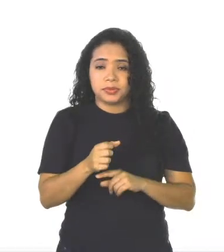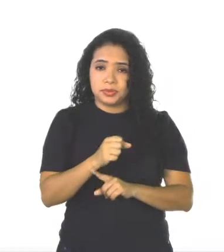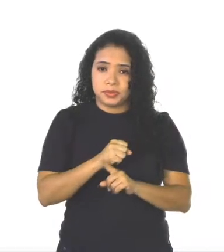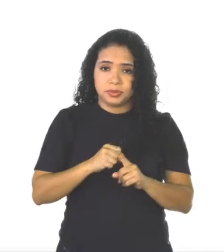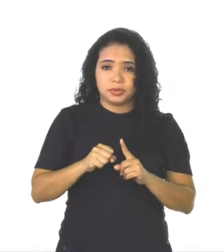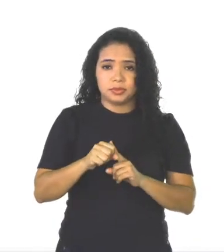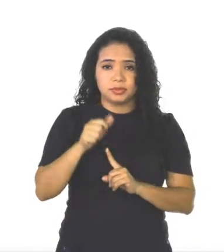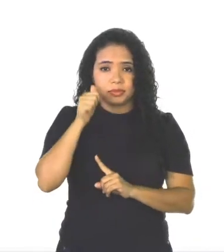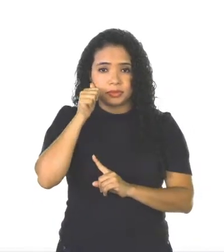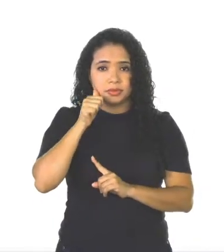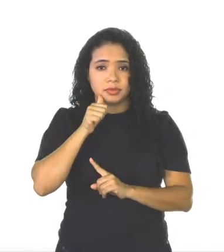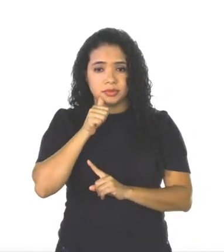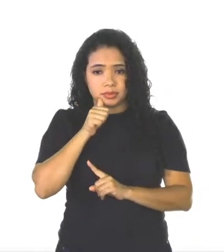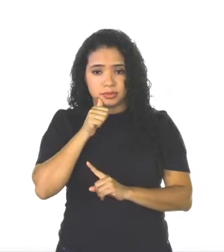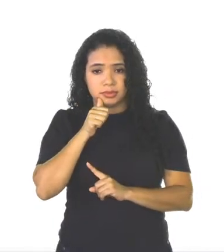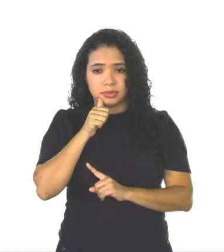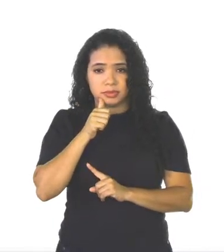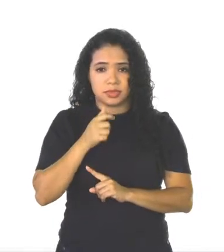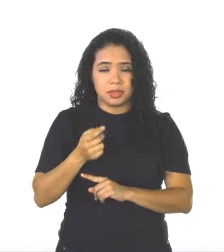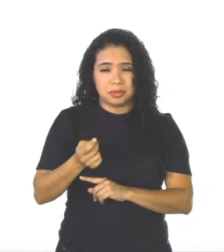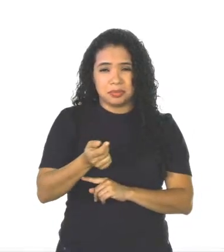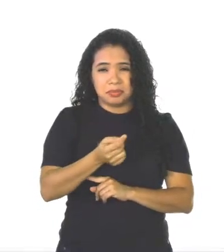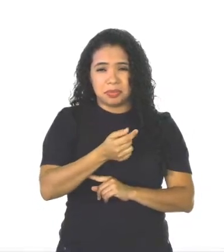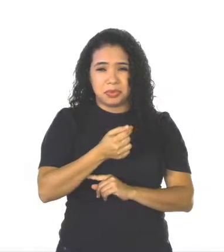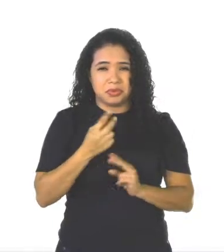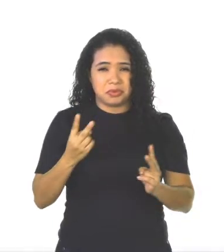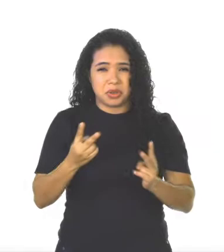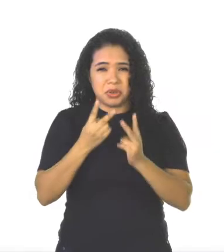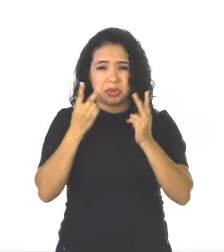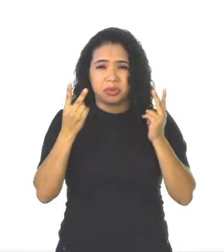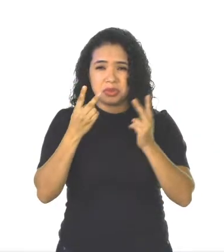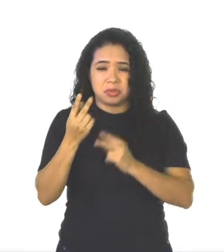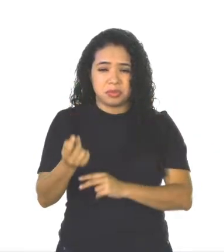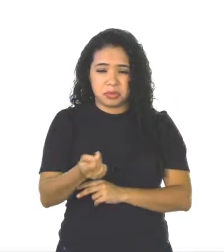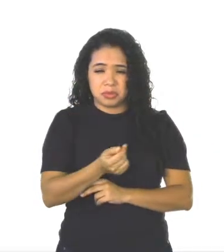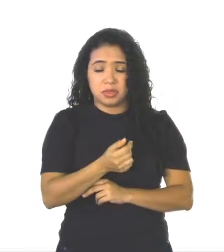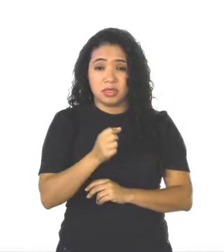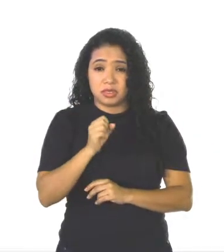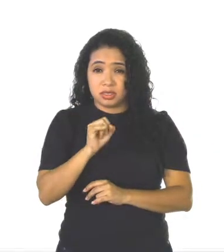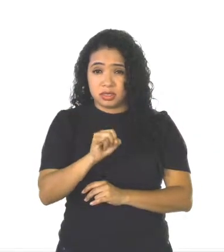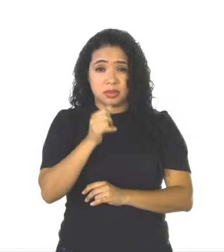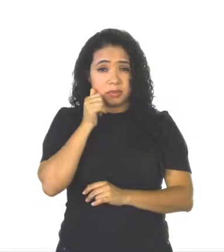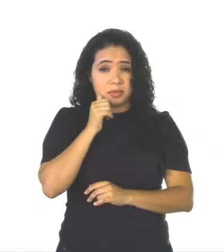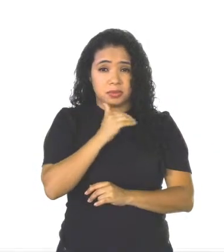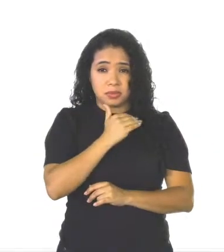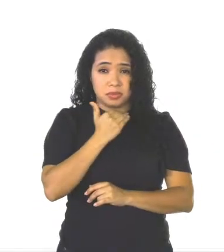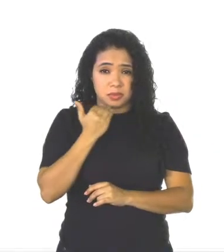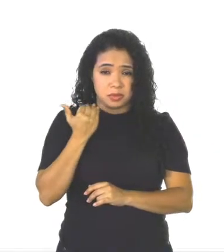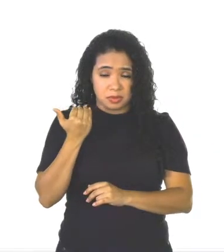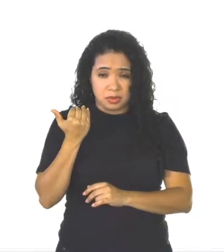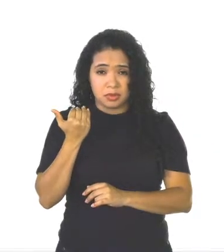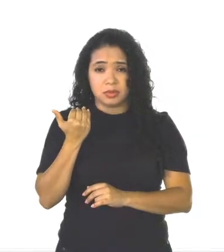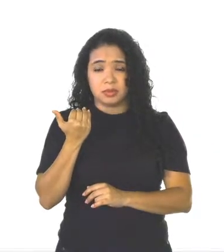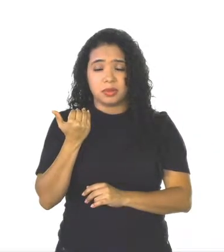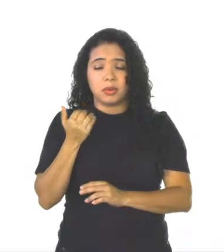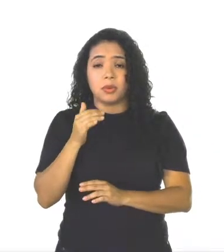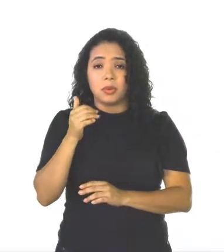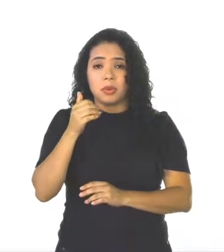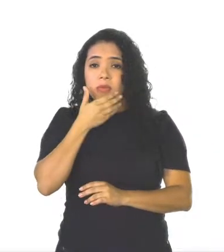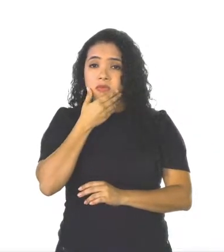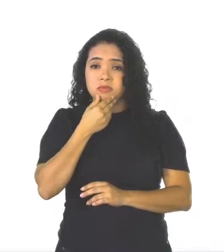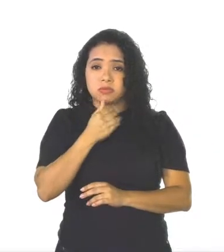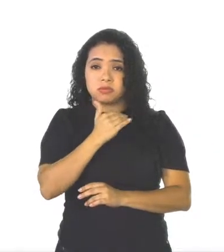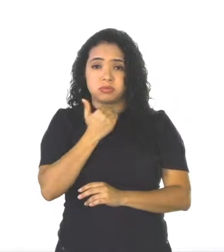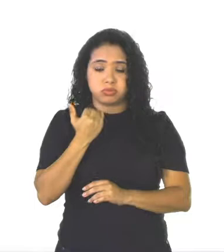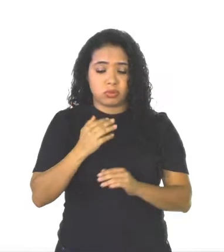as mulheres valiam tão pouco que, em caso de falecimento do patriarca, o patrimônio deixado deveria seguir